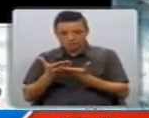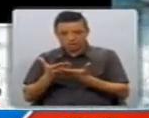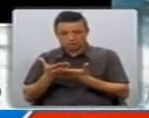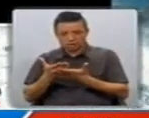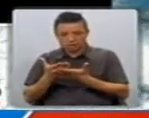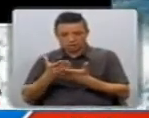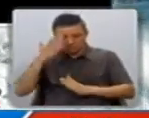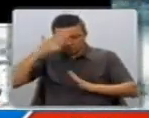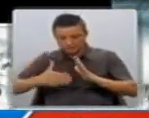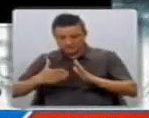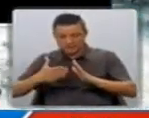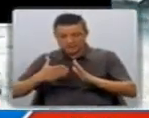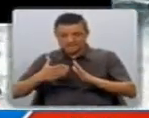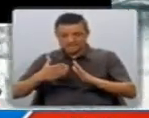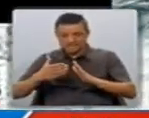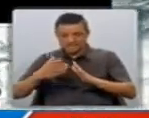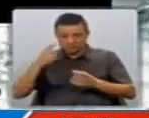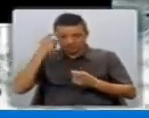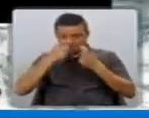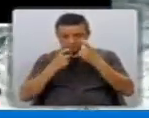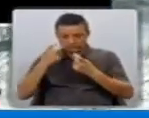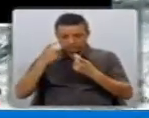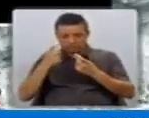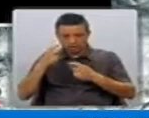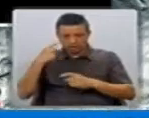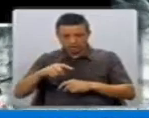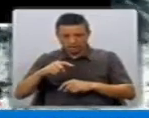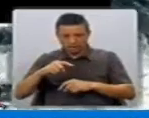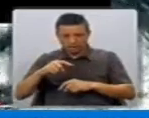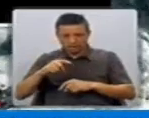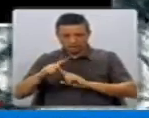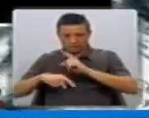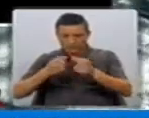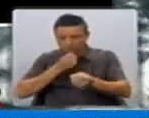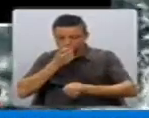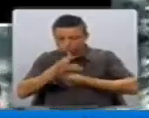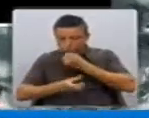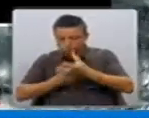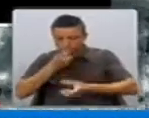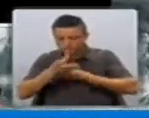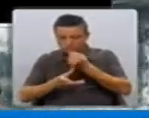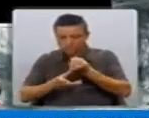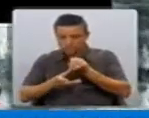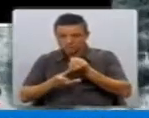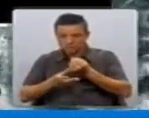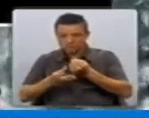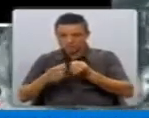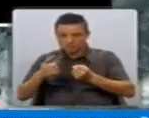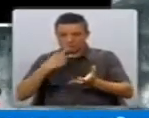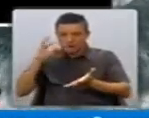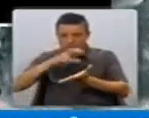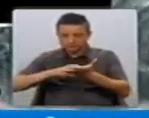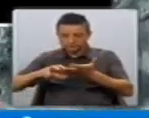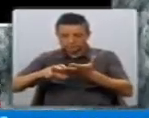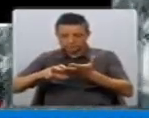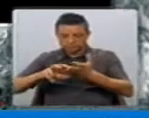frequente do que se pensava. E, portanto, podemos encontrar aqui uma explicação para a grande luminosidade, a grande energia